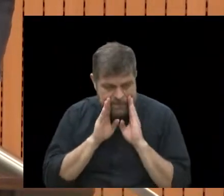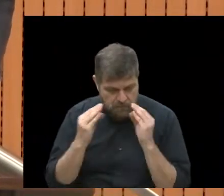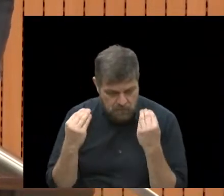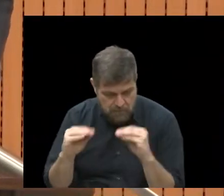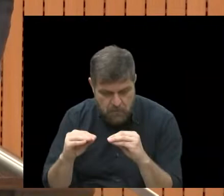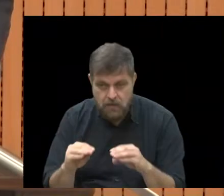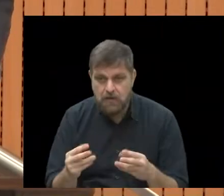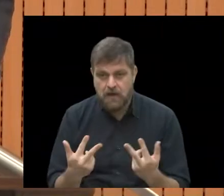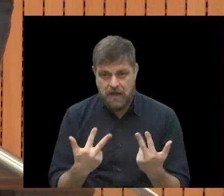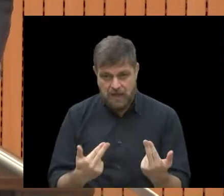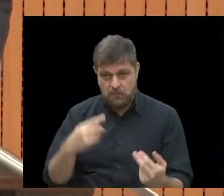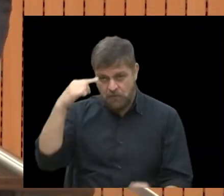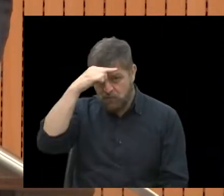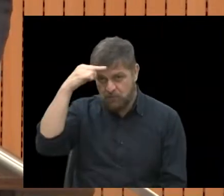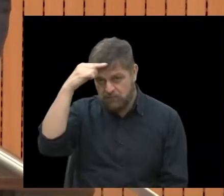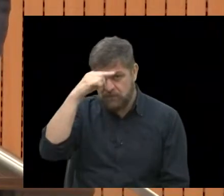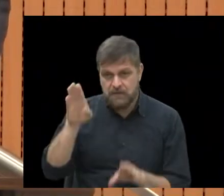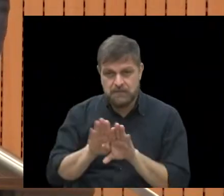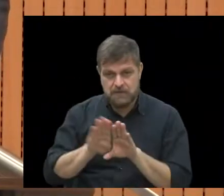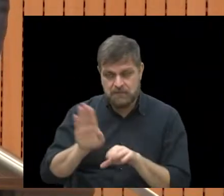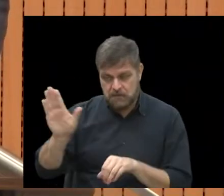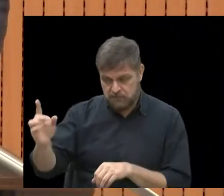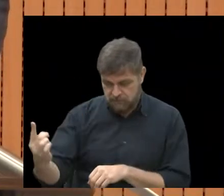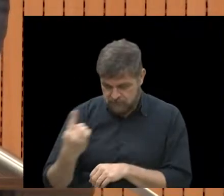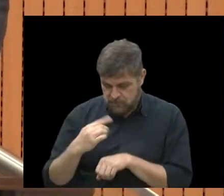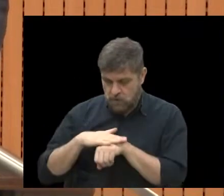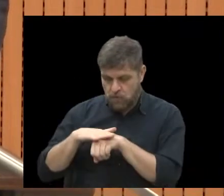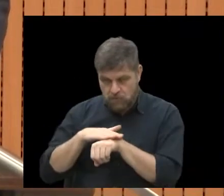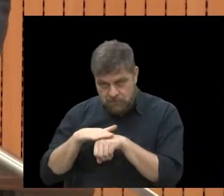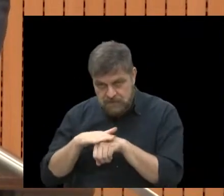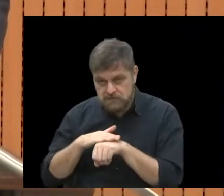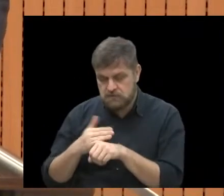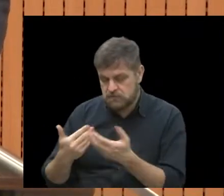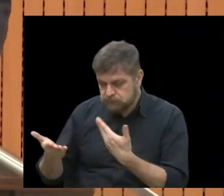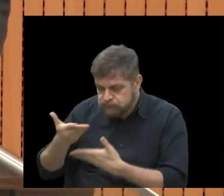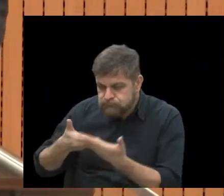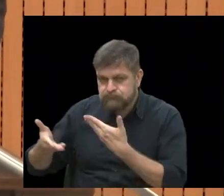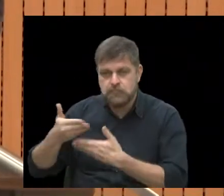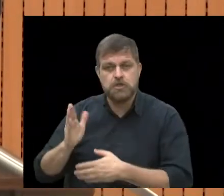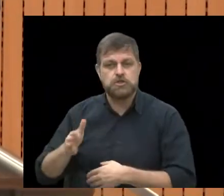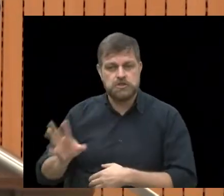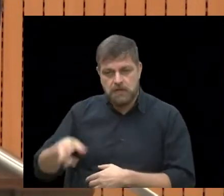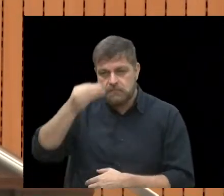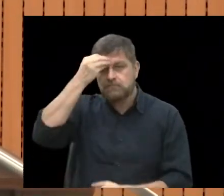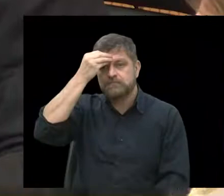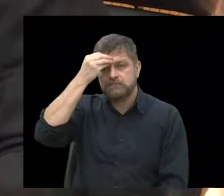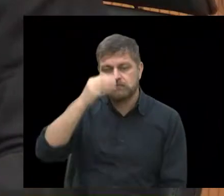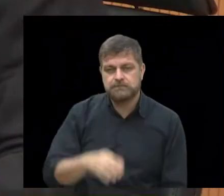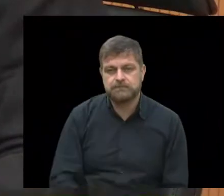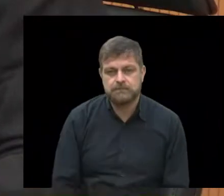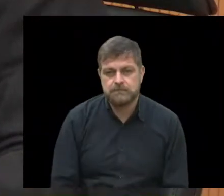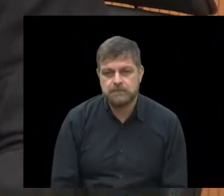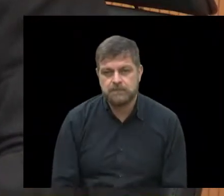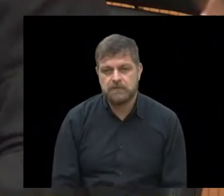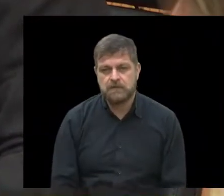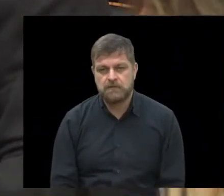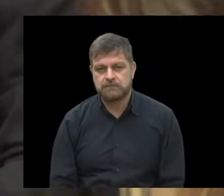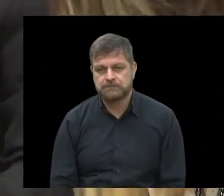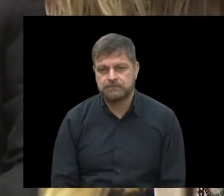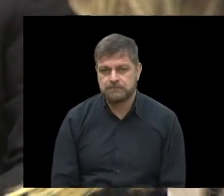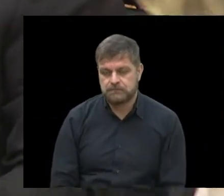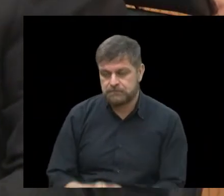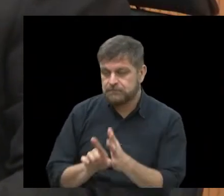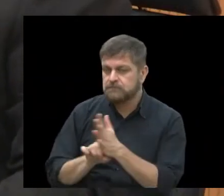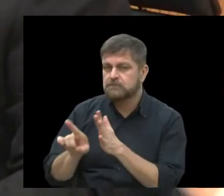sentido, o vereador Felipe Marquesi também já se dirigiu à minha pessoa e entendeu. Muito obrigado. Vereador Nelson Horsley. Vereador